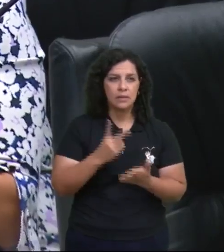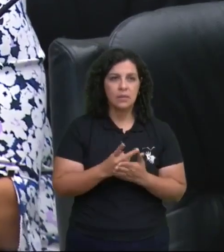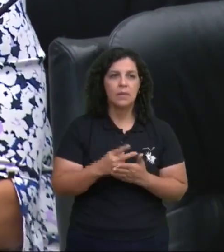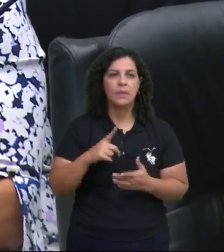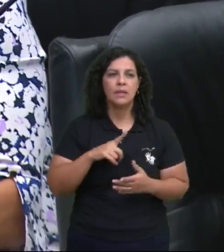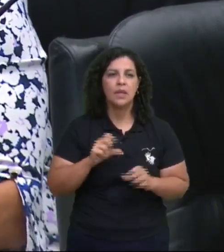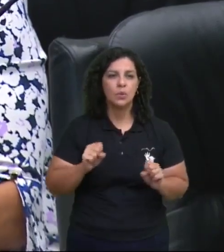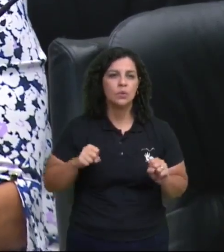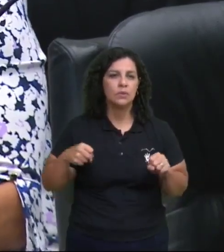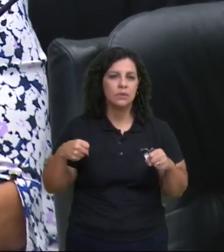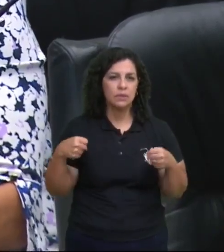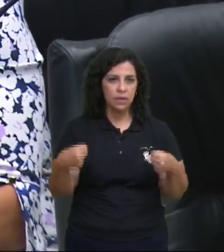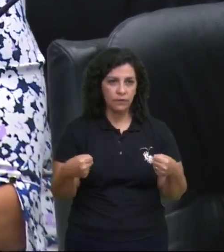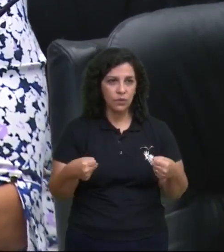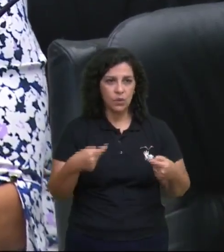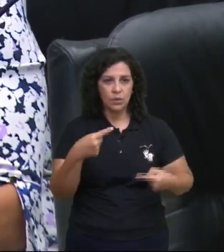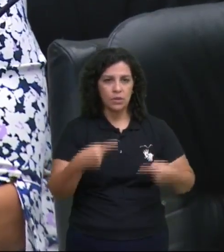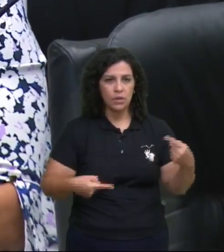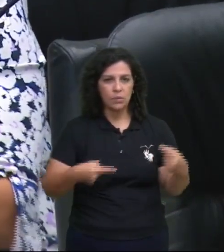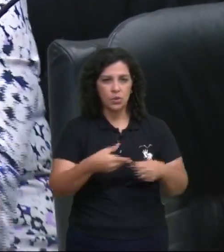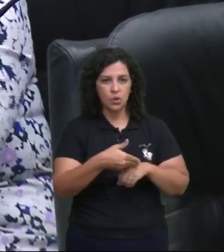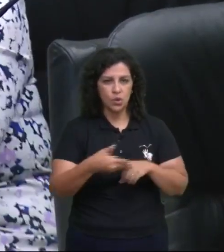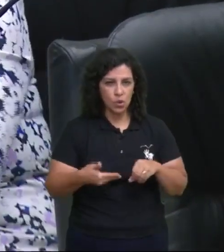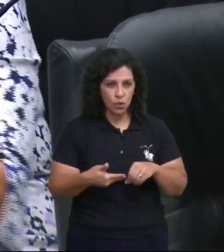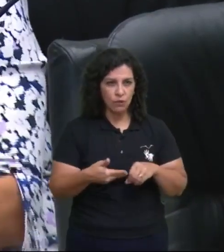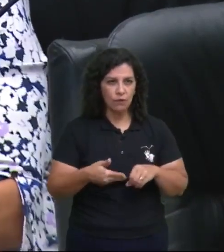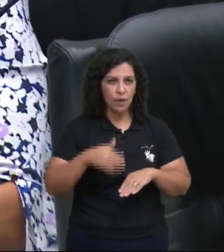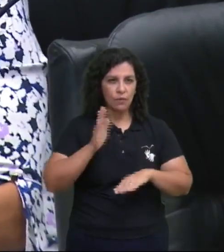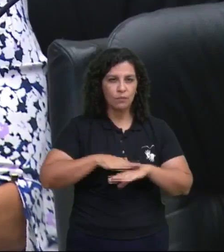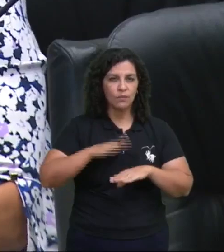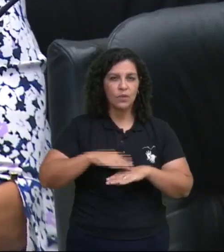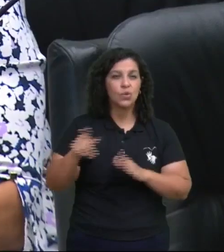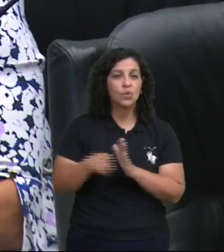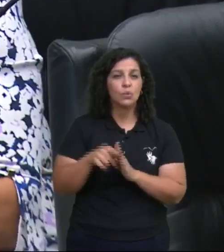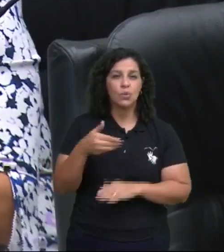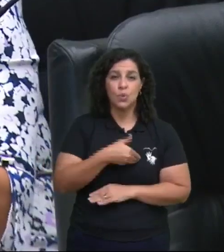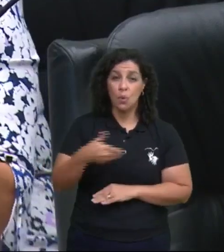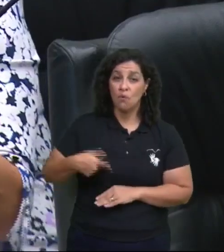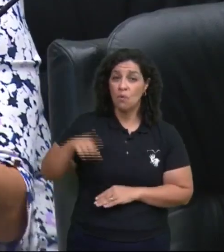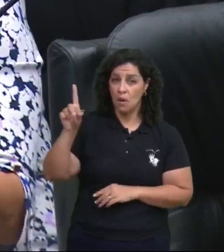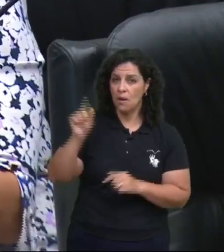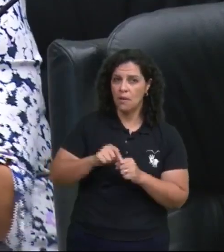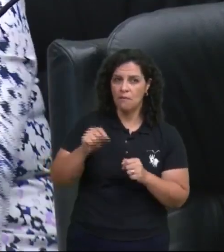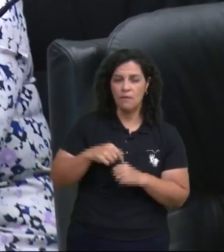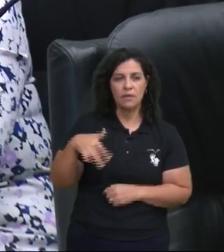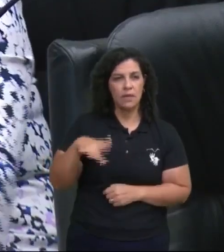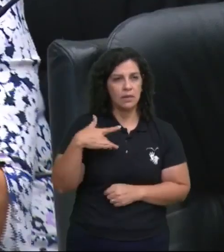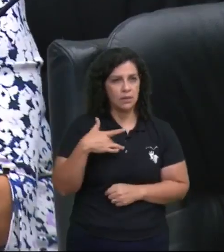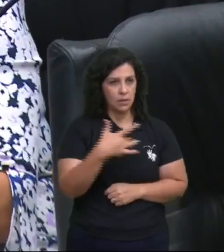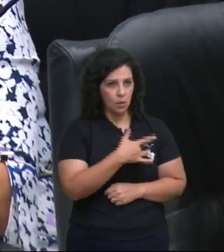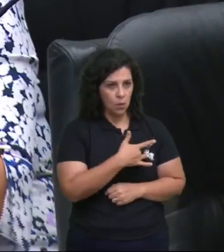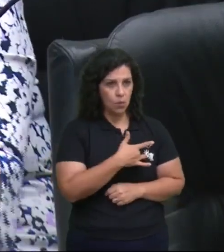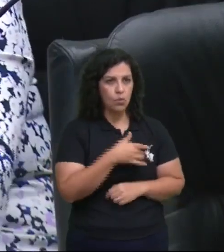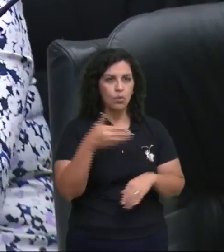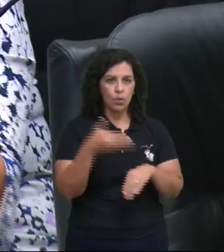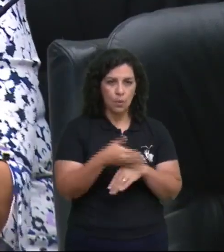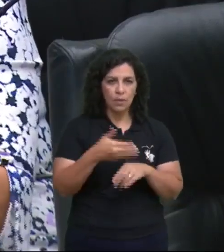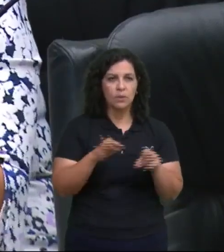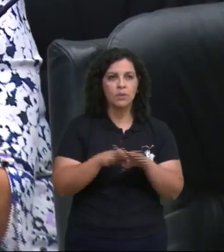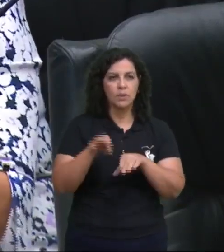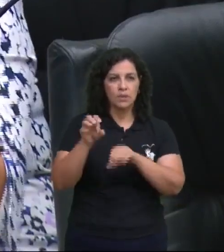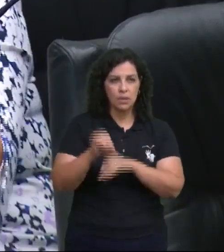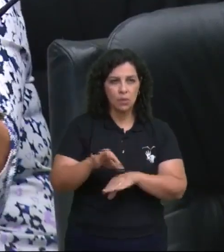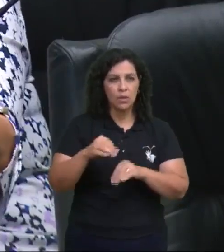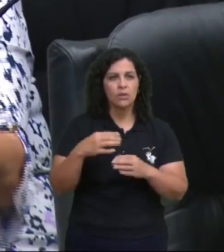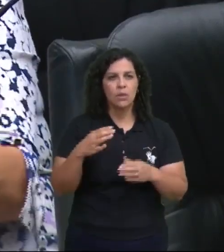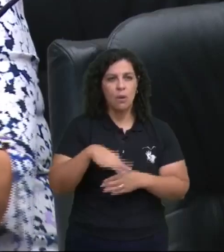grande defensor das políticas públicas na mão do Estado. Ele fez na saúde, onde eu participo, na